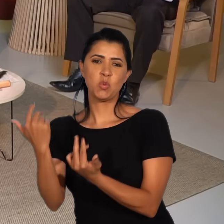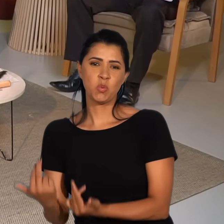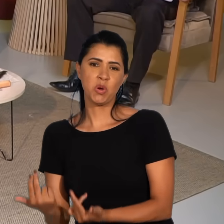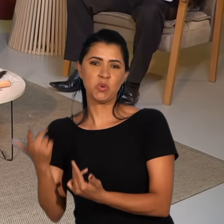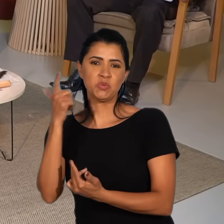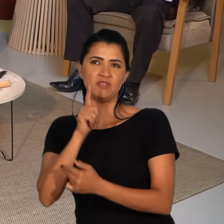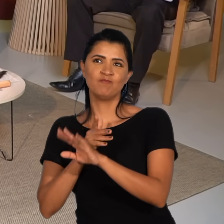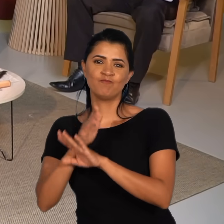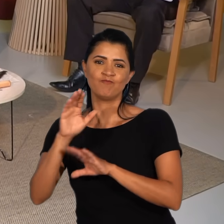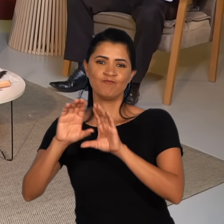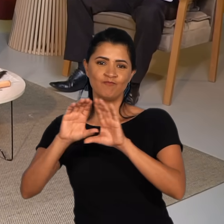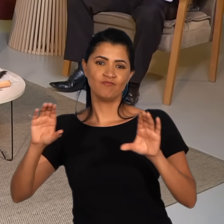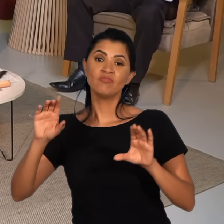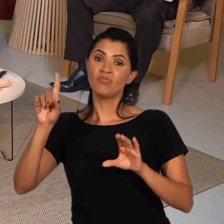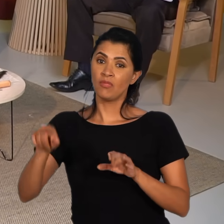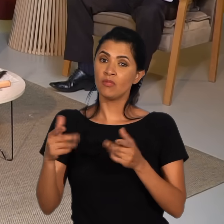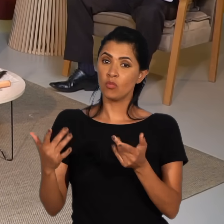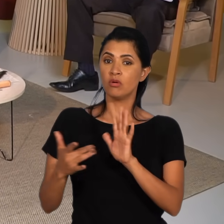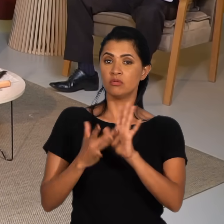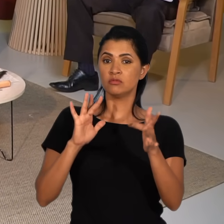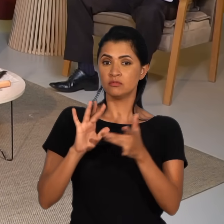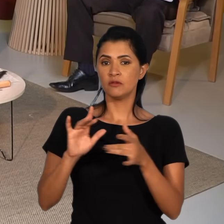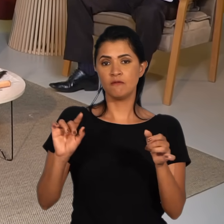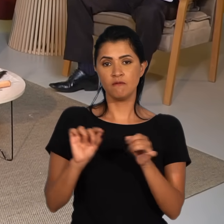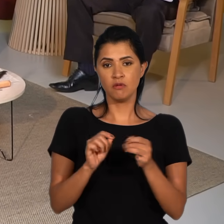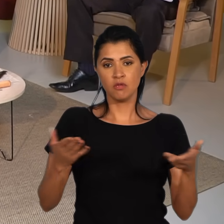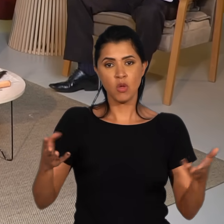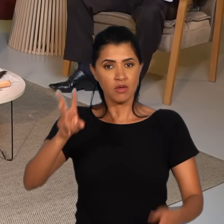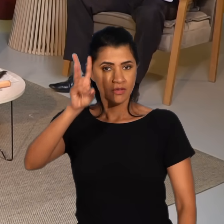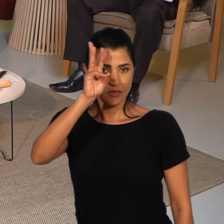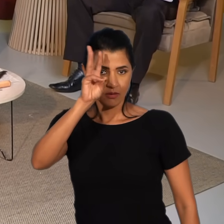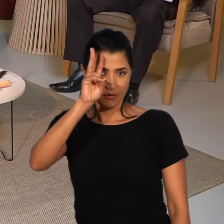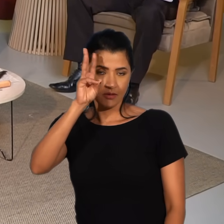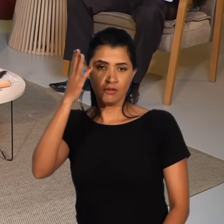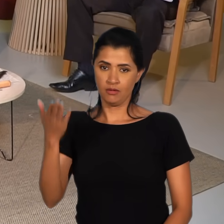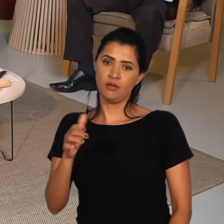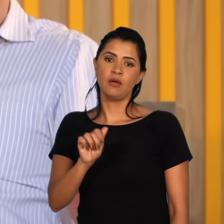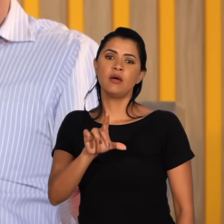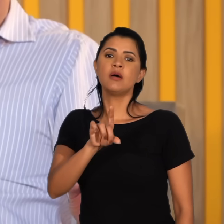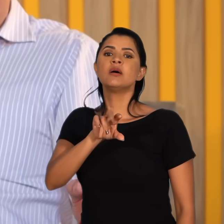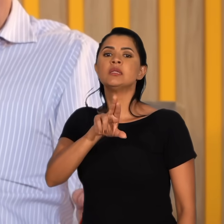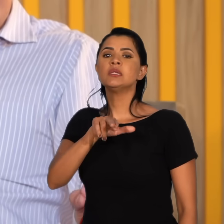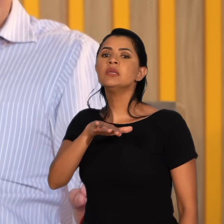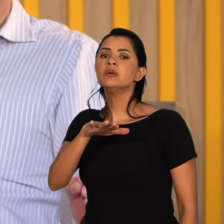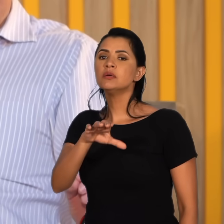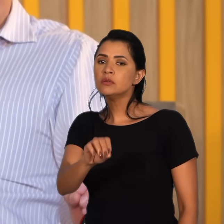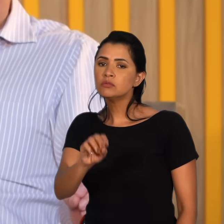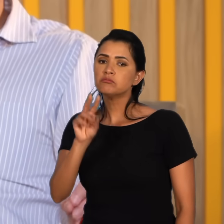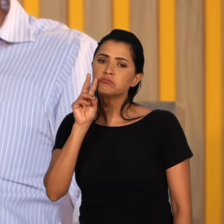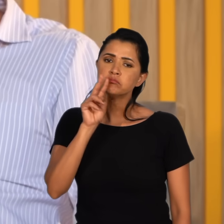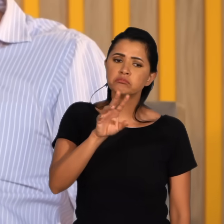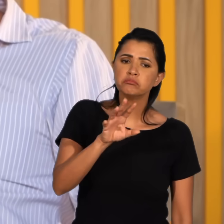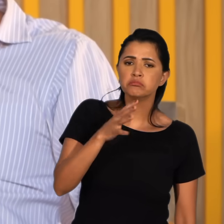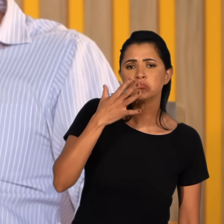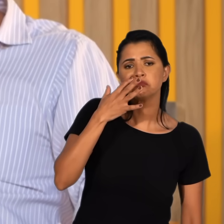justamente isso que Jesus fez e aí nós chegamos agora na terça-feira Adriano eh que tem o título ouvindo ou